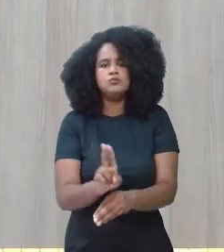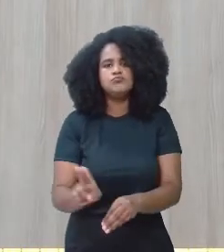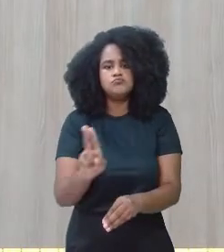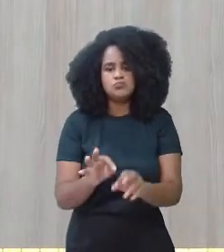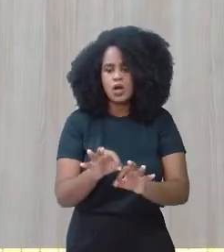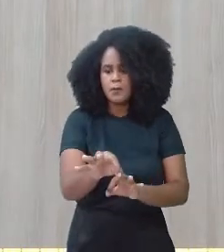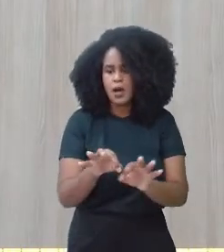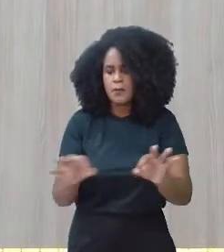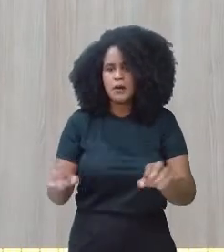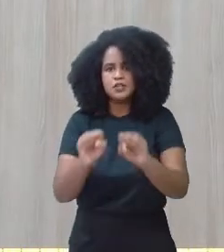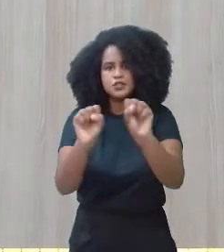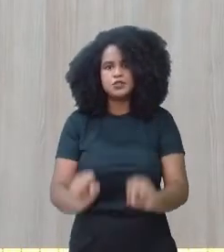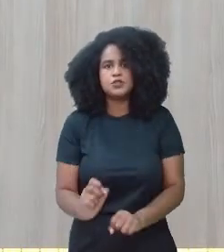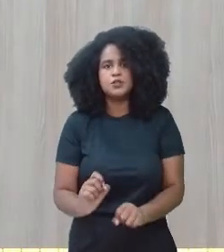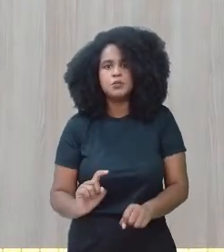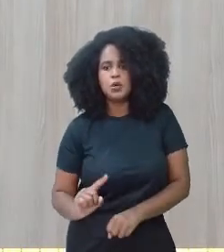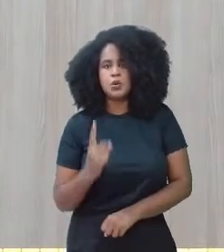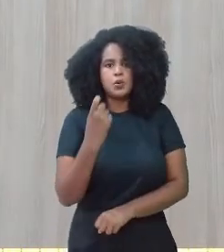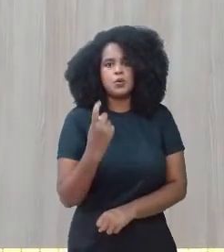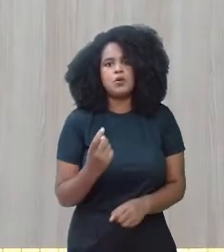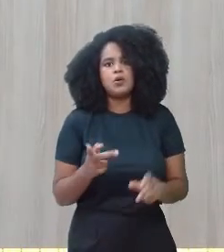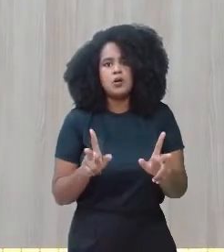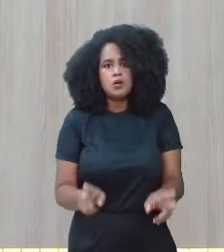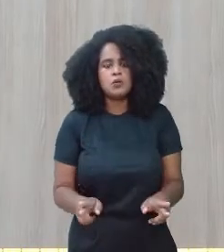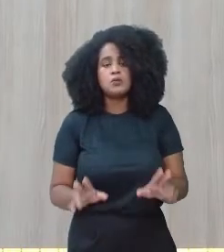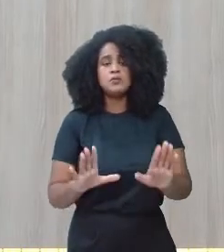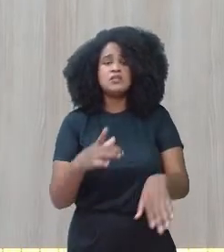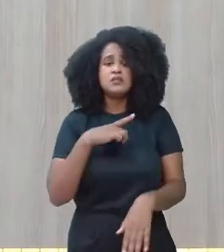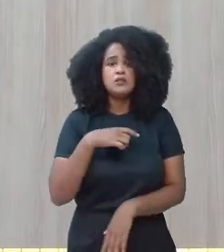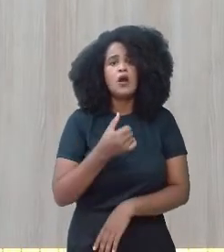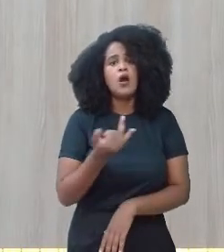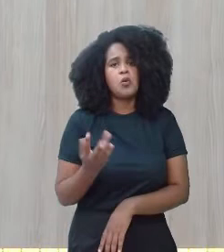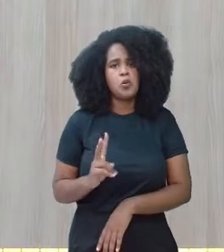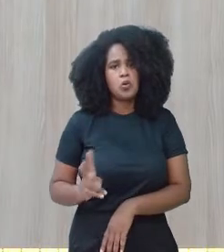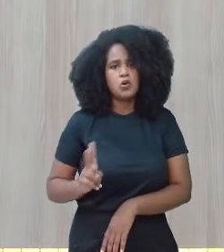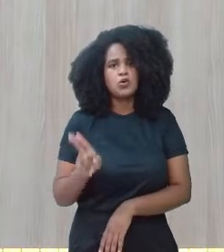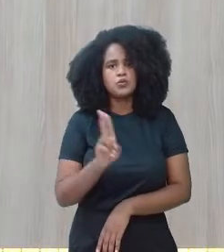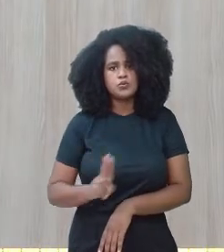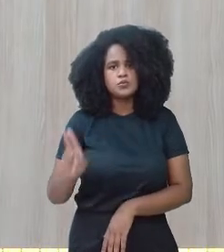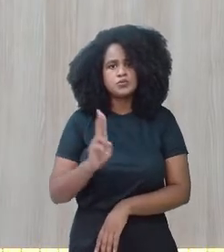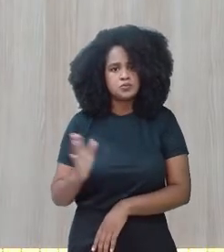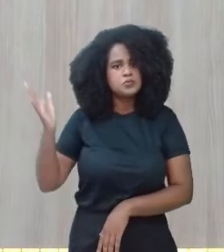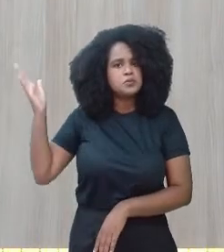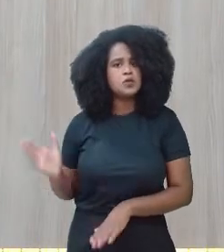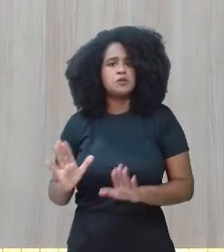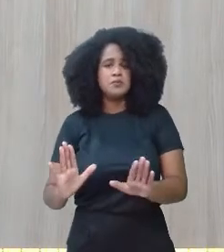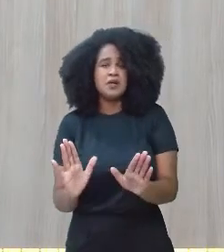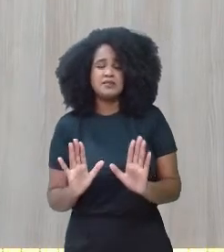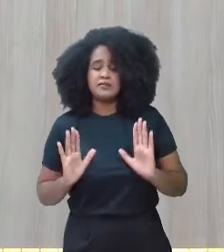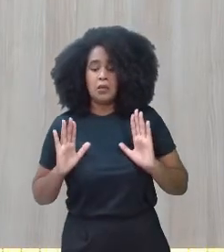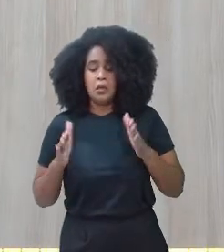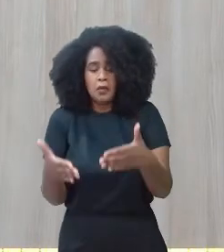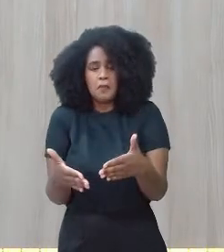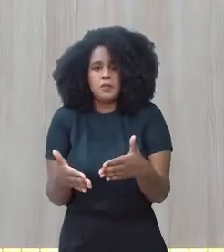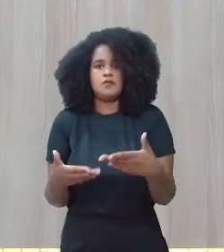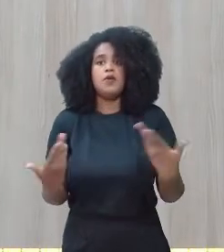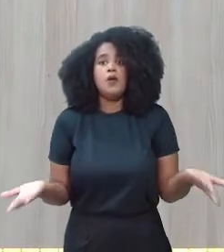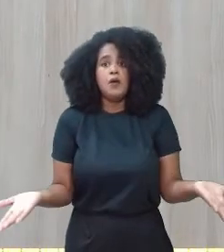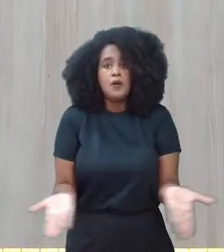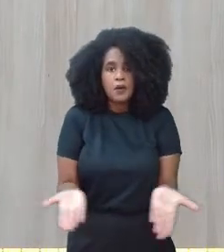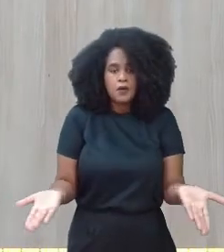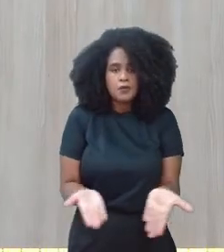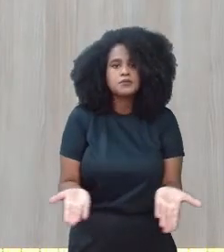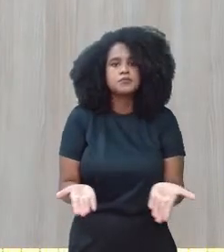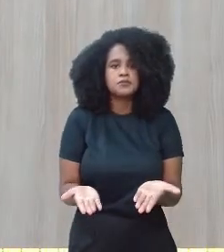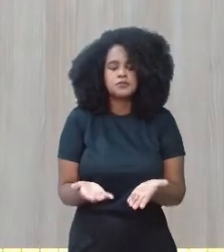esses aqui que vigoraram, né, que permanecem, mas são em situações muito específicas, tá bom? A gente vai utilizar hoje o nosso